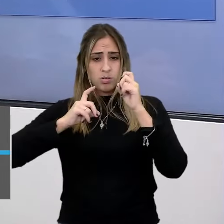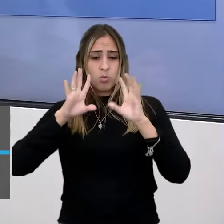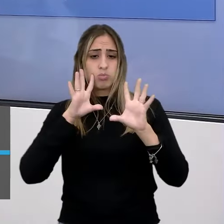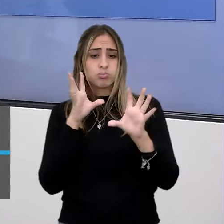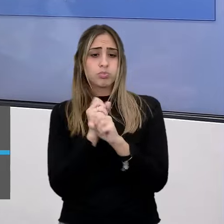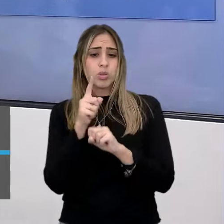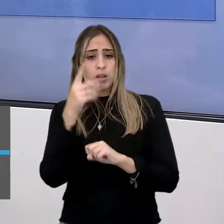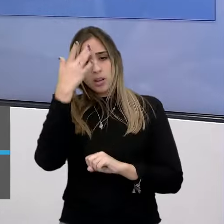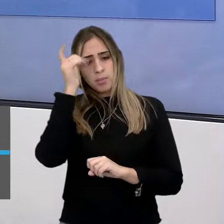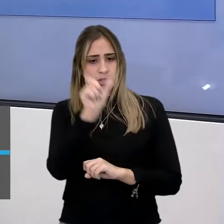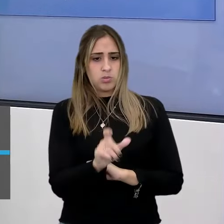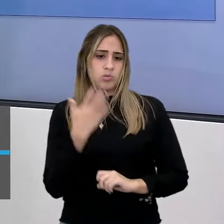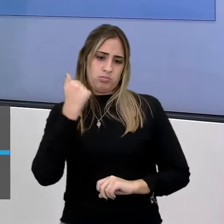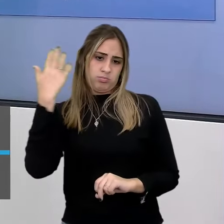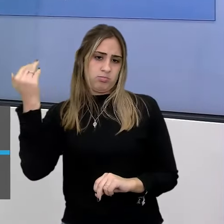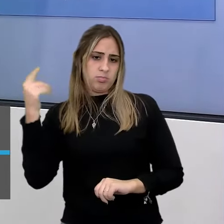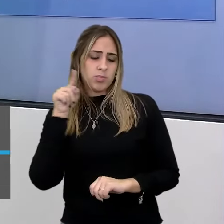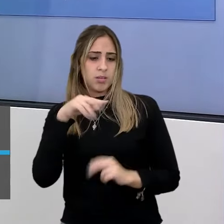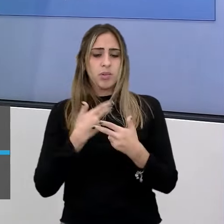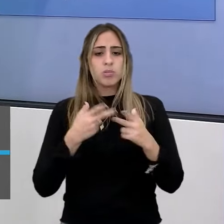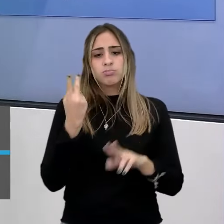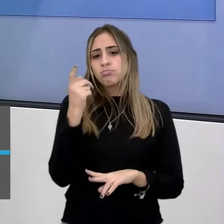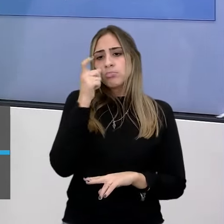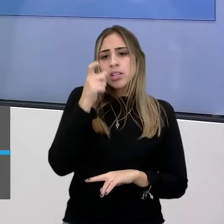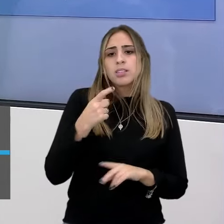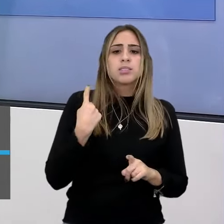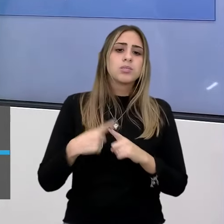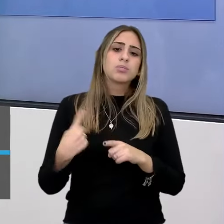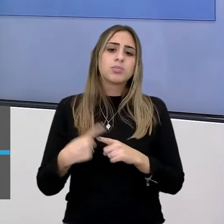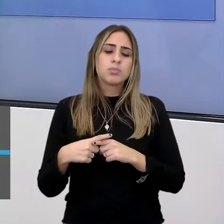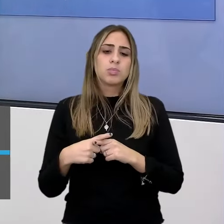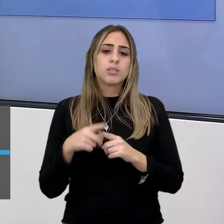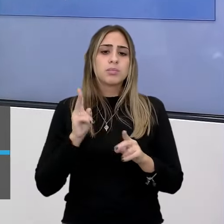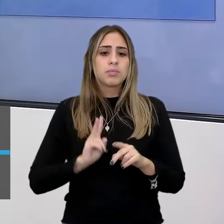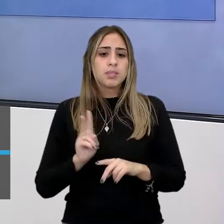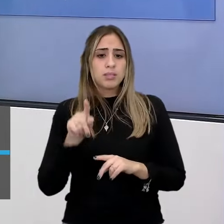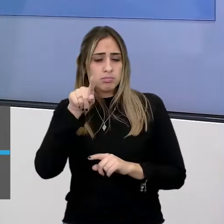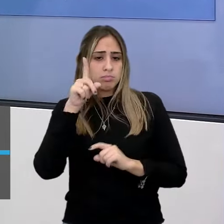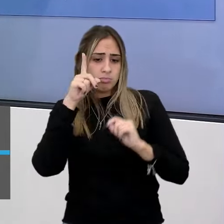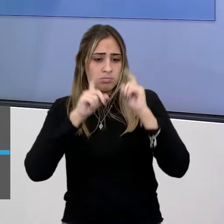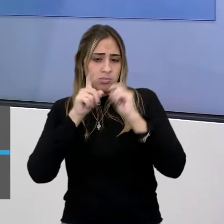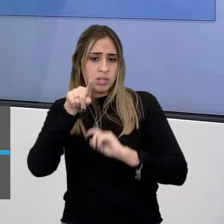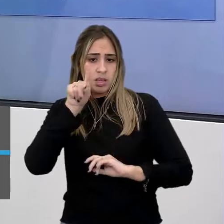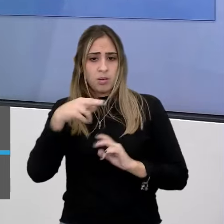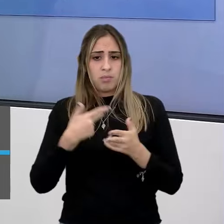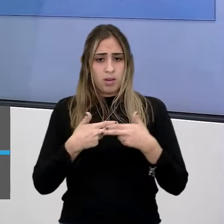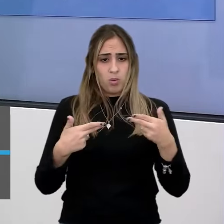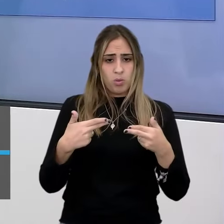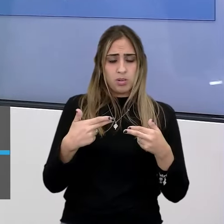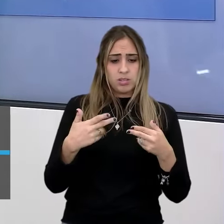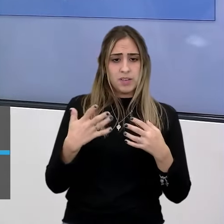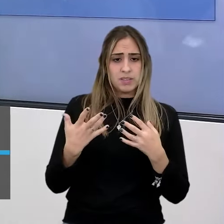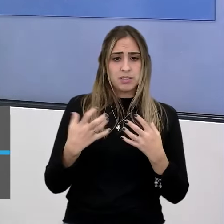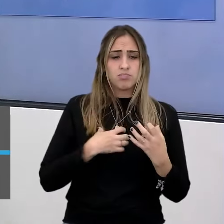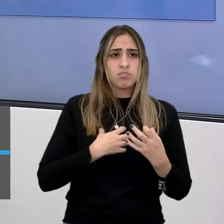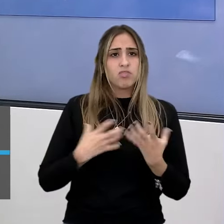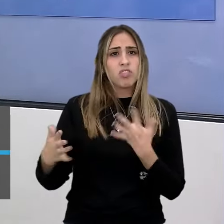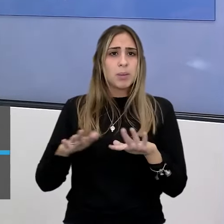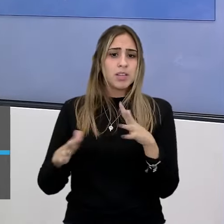do artista e aqui cria uma questão interessante Porque mesmo nesse expressionismo que é uma obra de arte figurativa